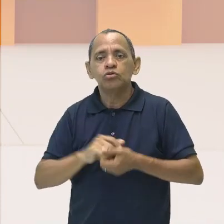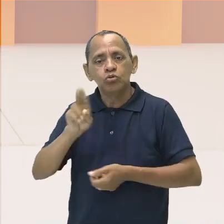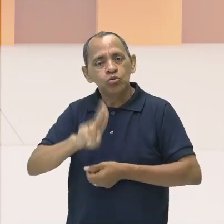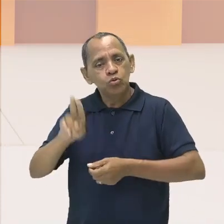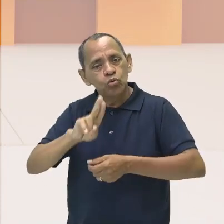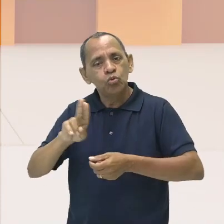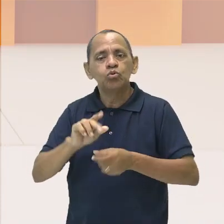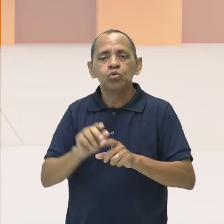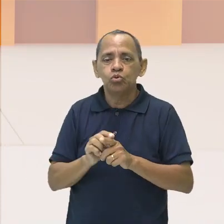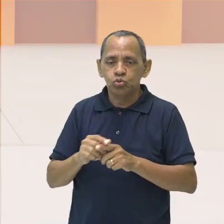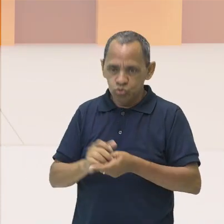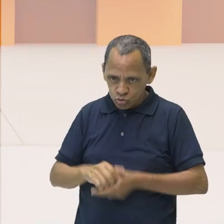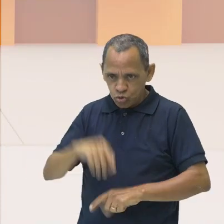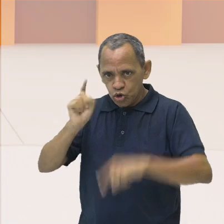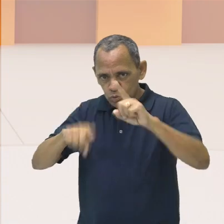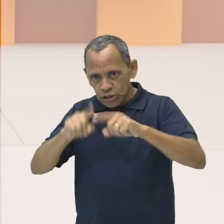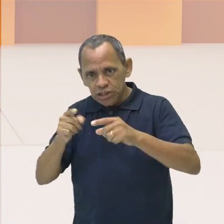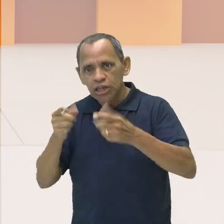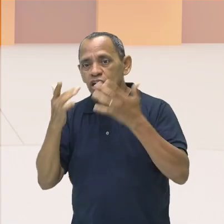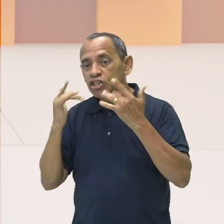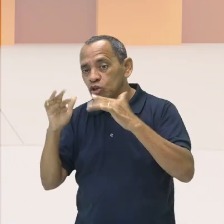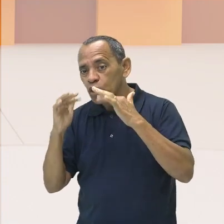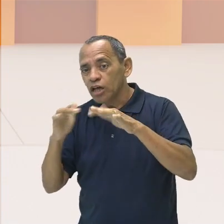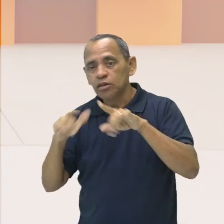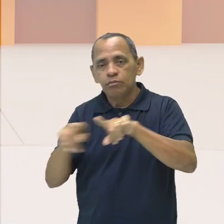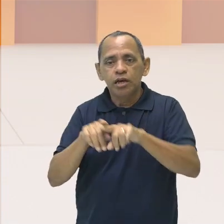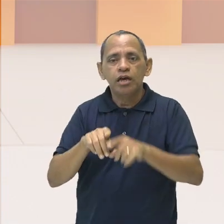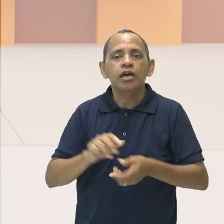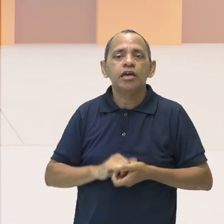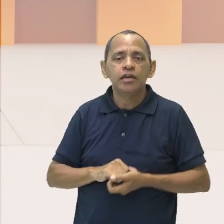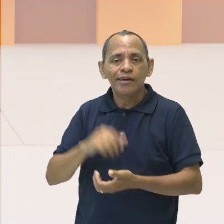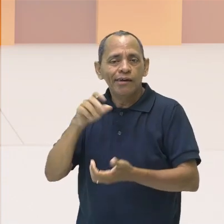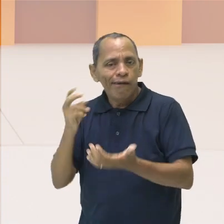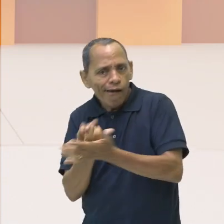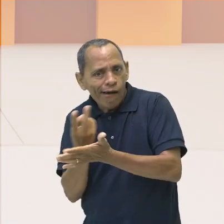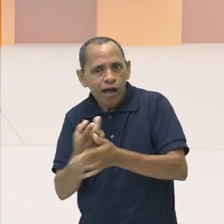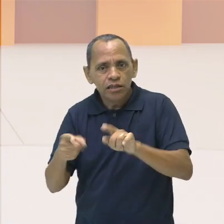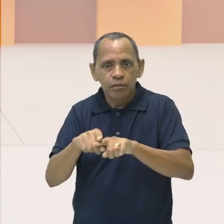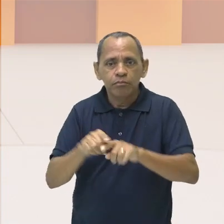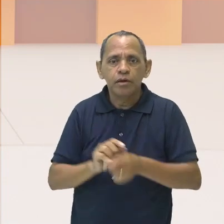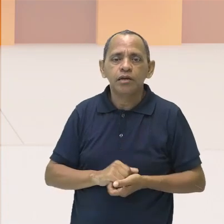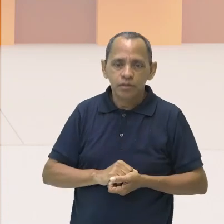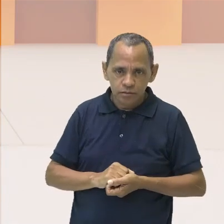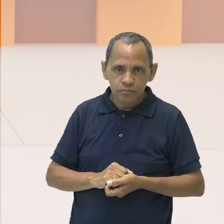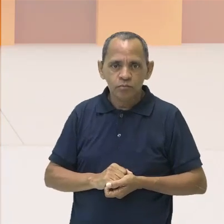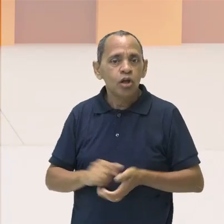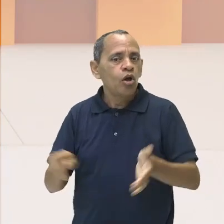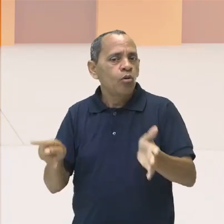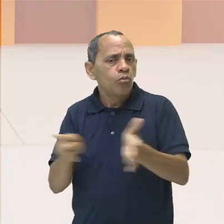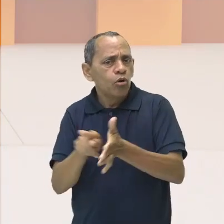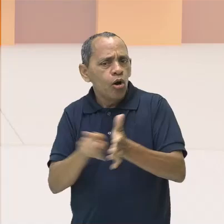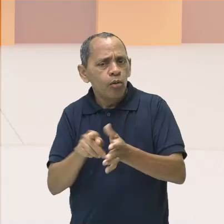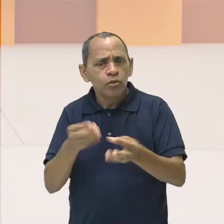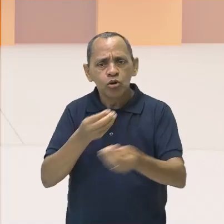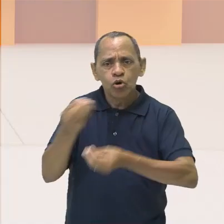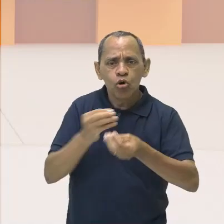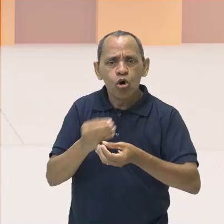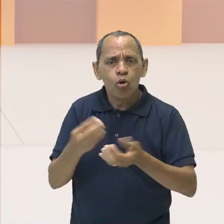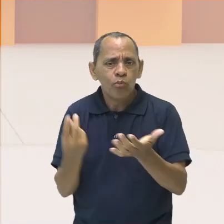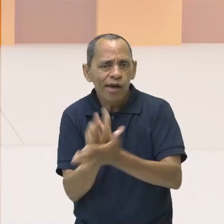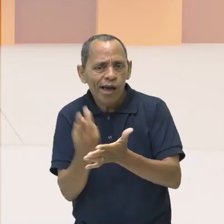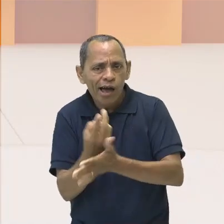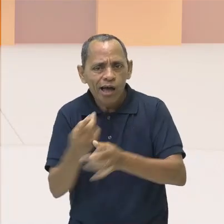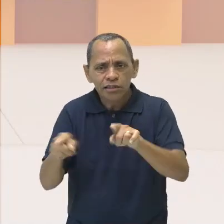forma inadequada. Isso vai ocasionar danos quase que irreparáveis, ou em algumas